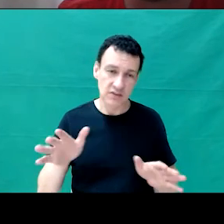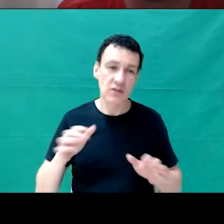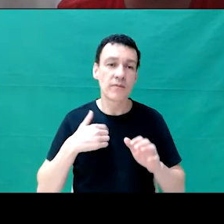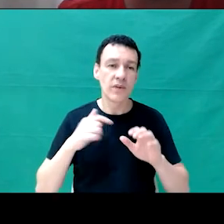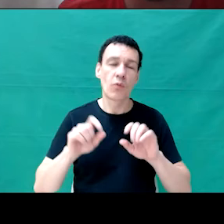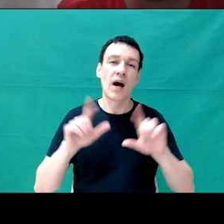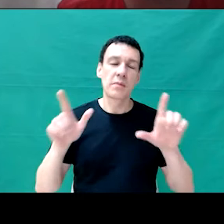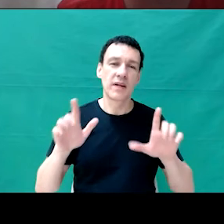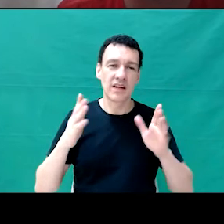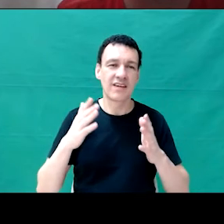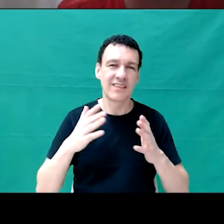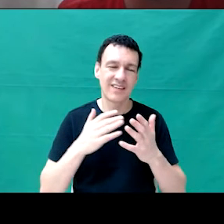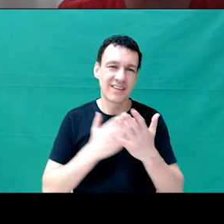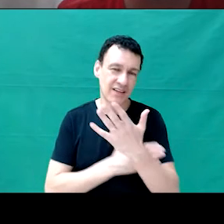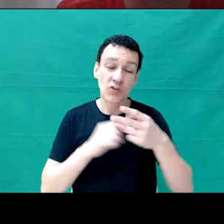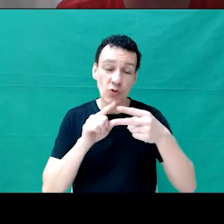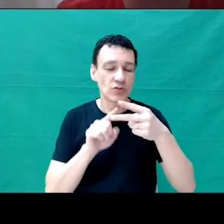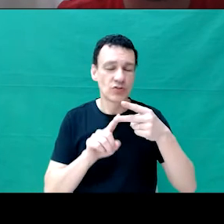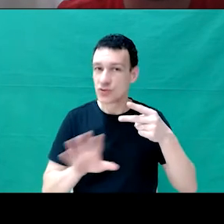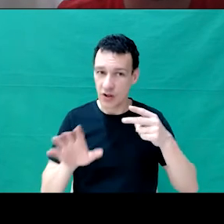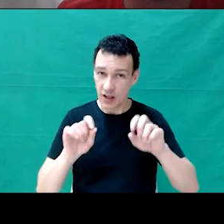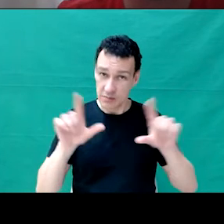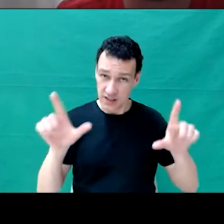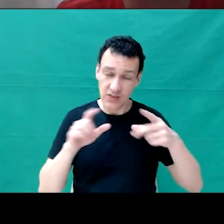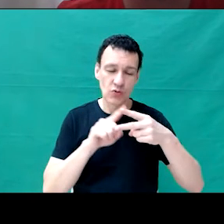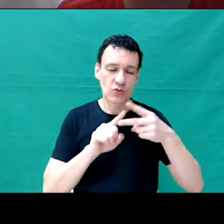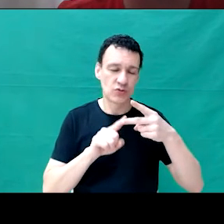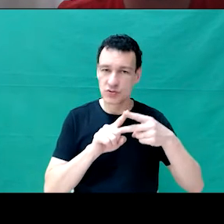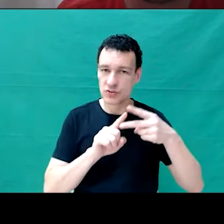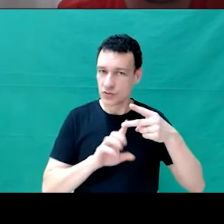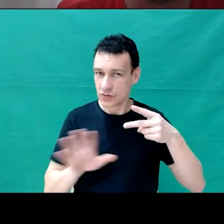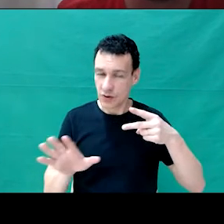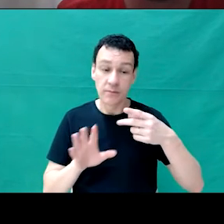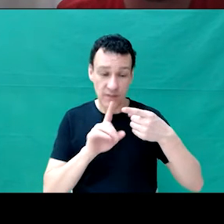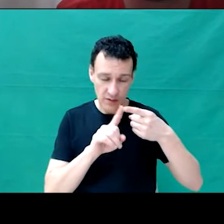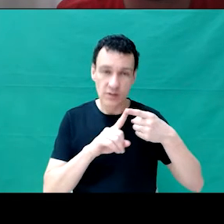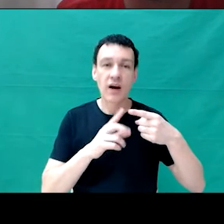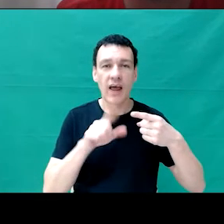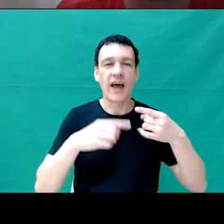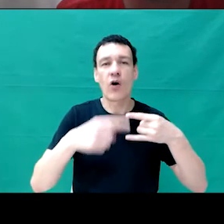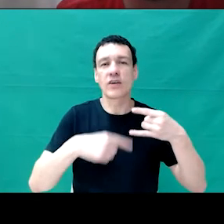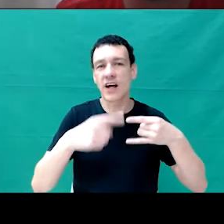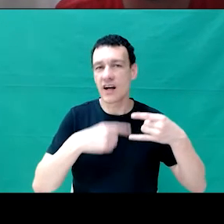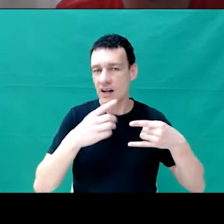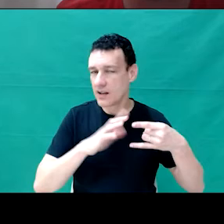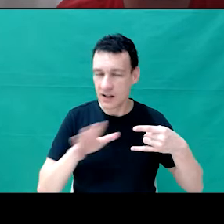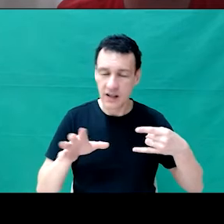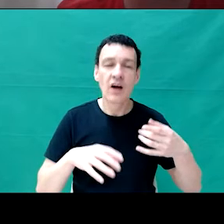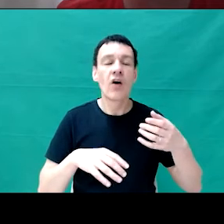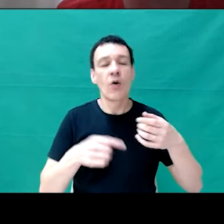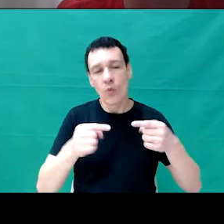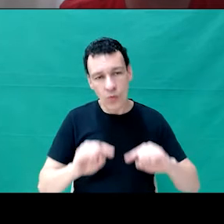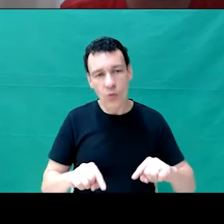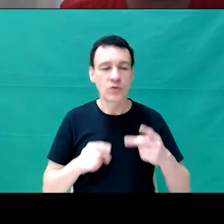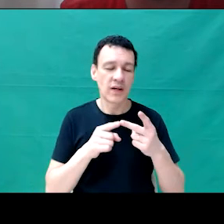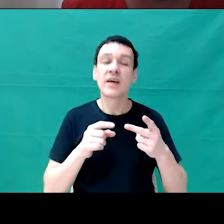dos meus documentos, e só tem 2 scripts, né, um script que vai rodar a ferramenta e o outro script que é o script que vai dizer o que a ferramenta